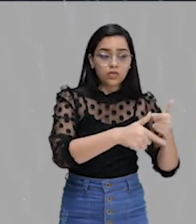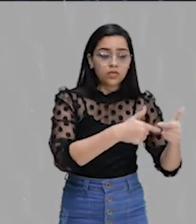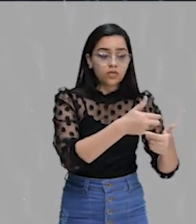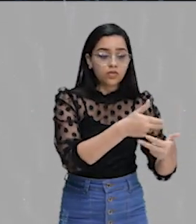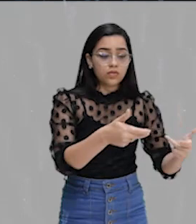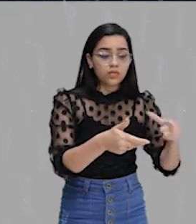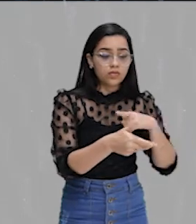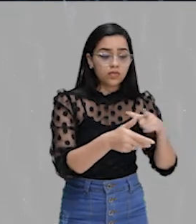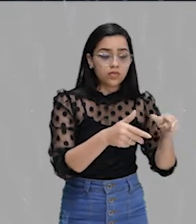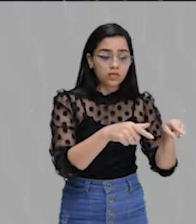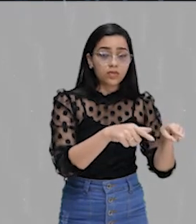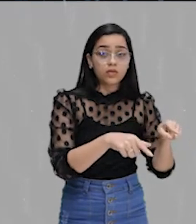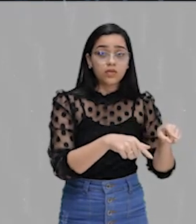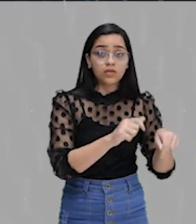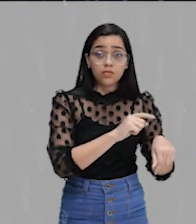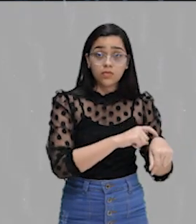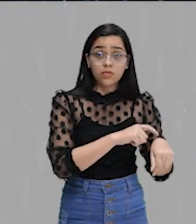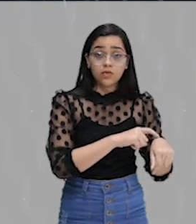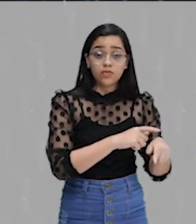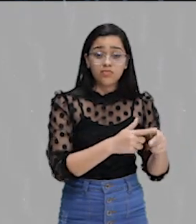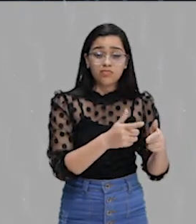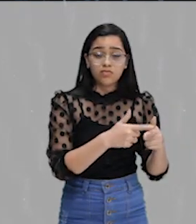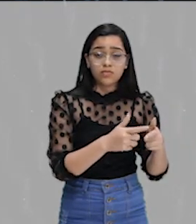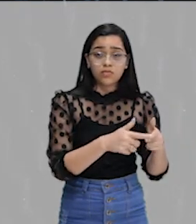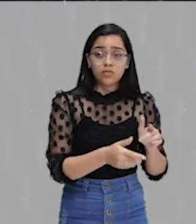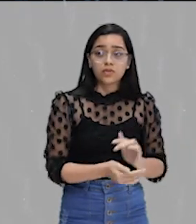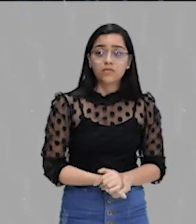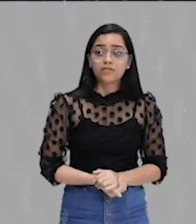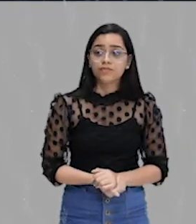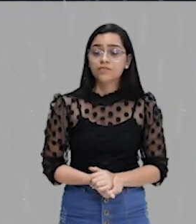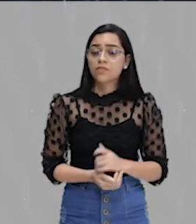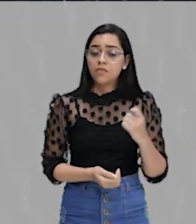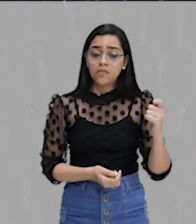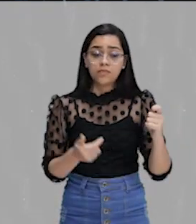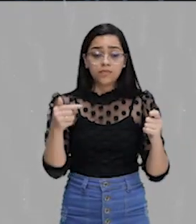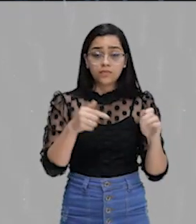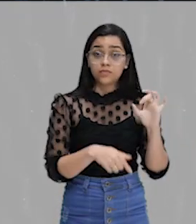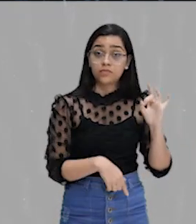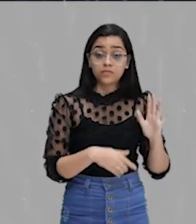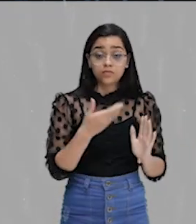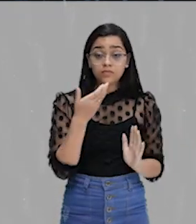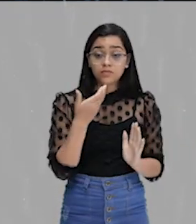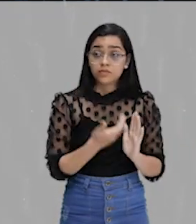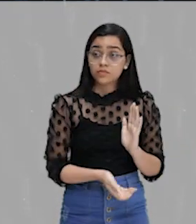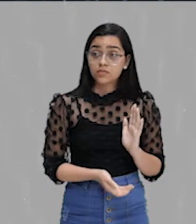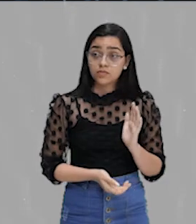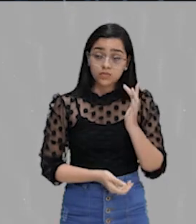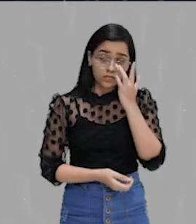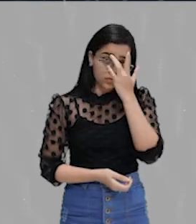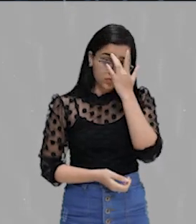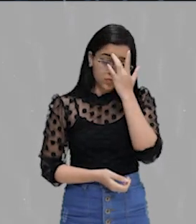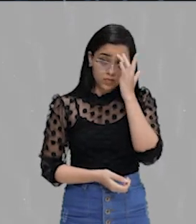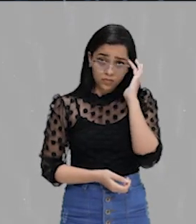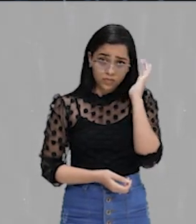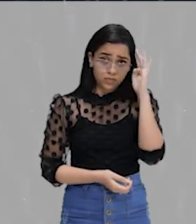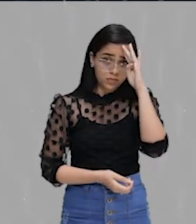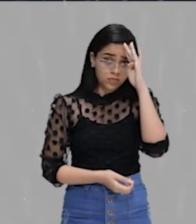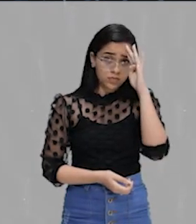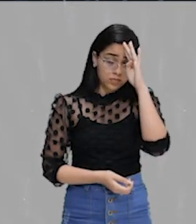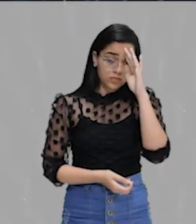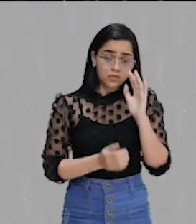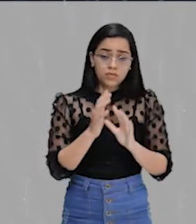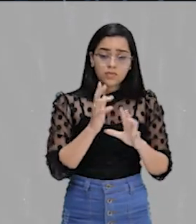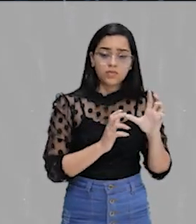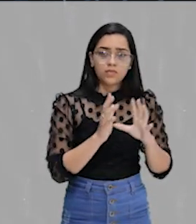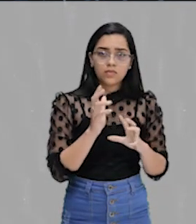que a Argentina vivia naquele exato momento. A Argentina não só perdeu militarmente a